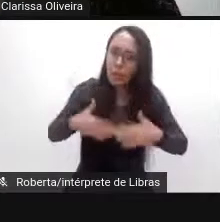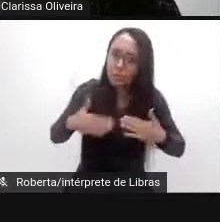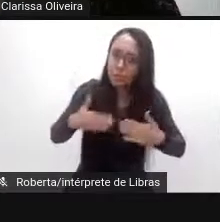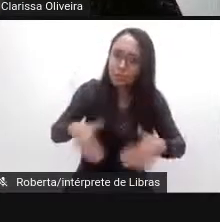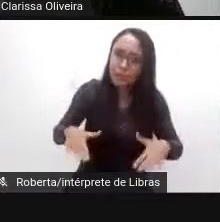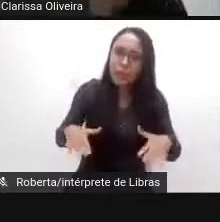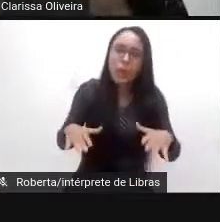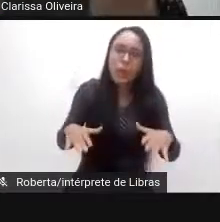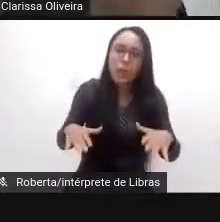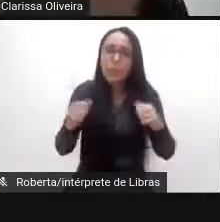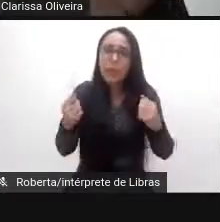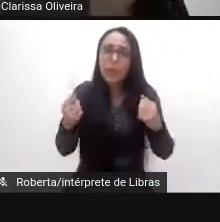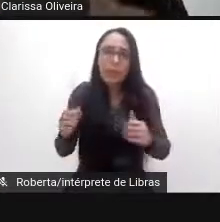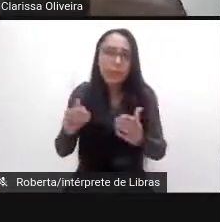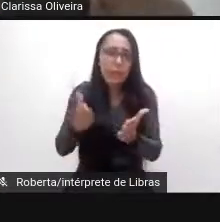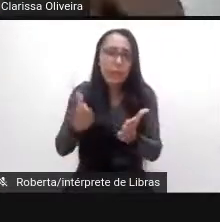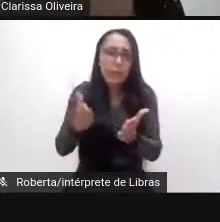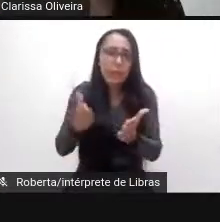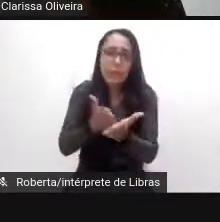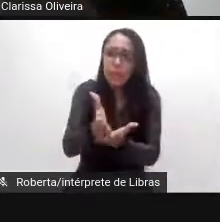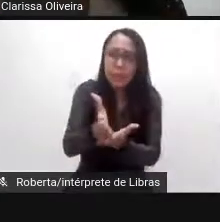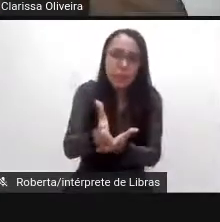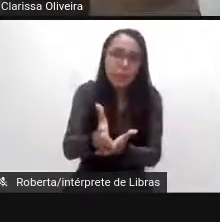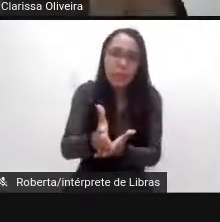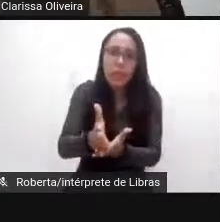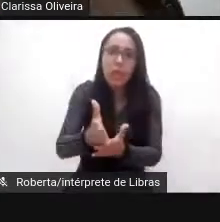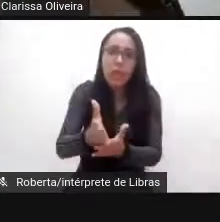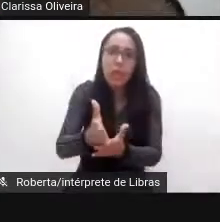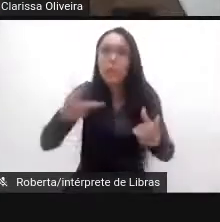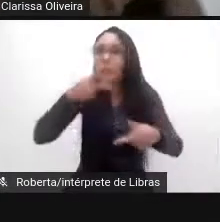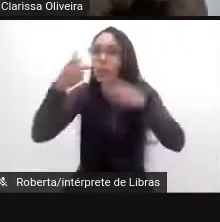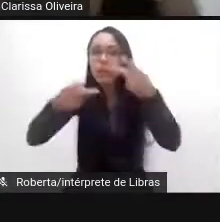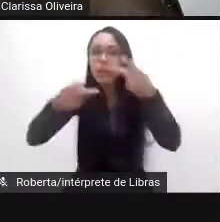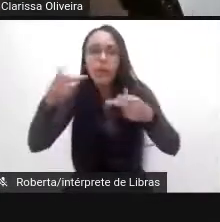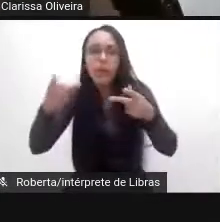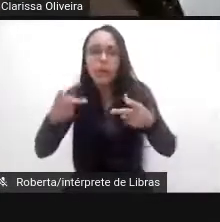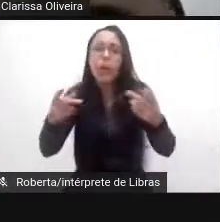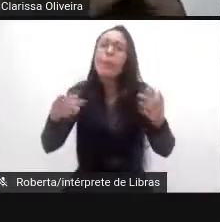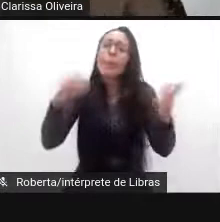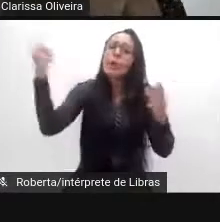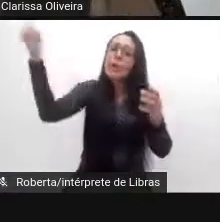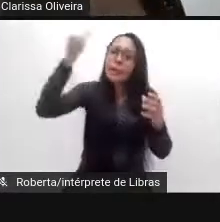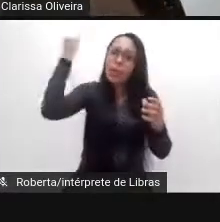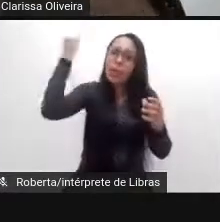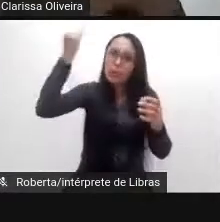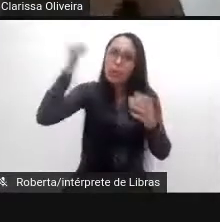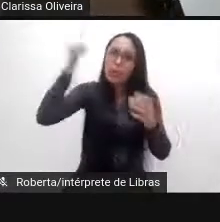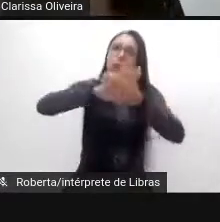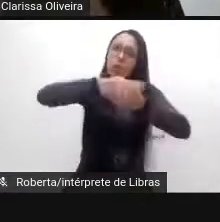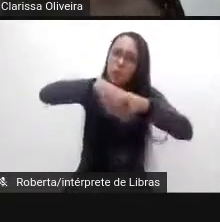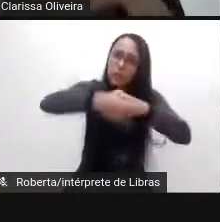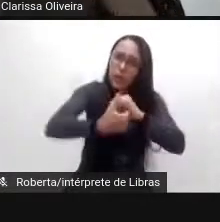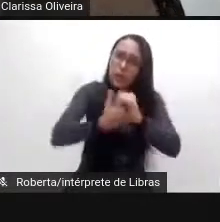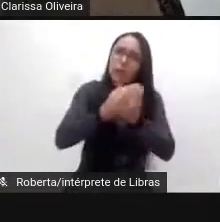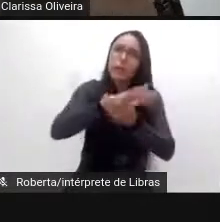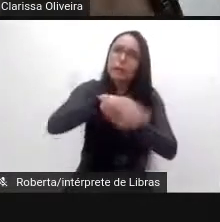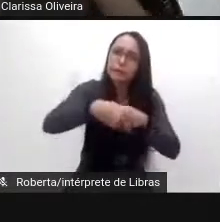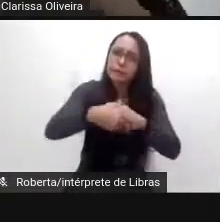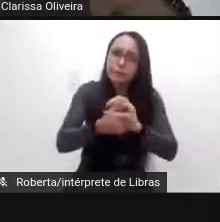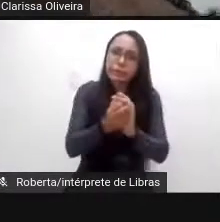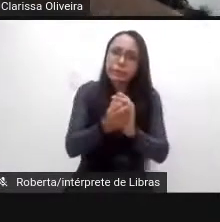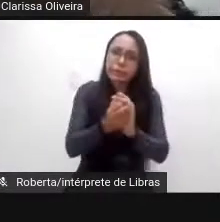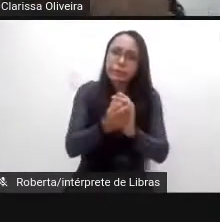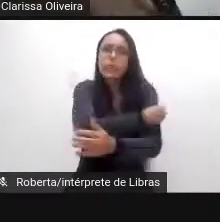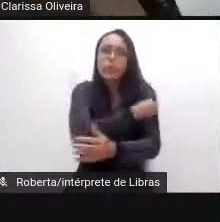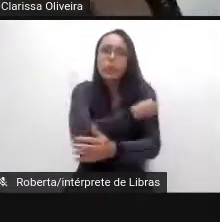exatamente como eu vou falar. Mas é importante que você fique lavando as suas mãos, esfregando a água e sabão aqui, ou esfregando o álcool gel de